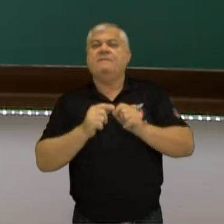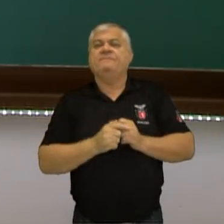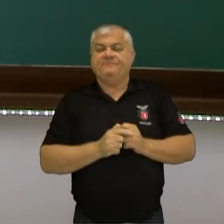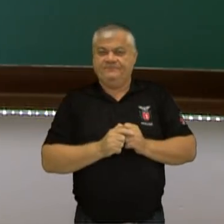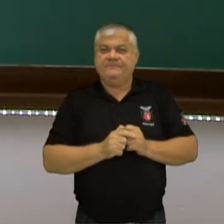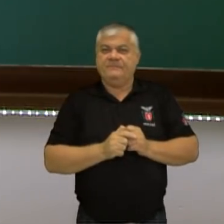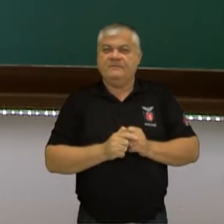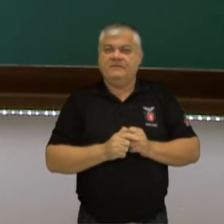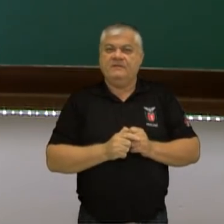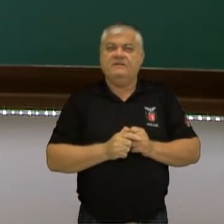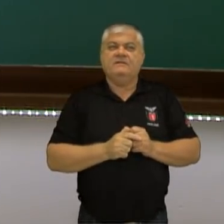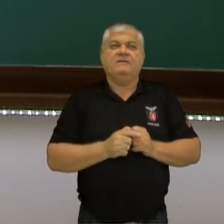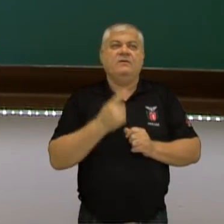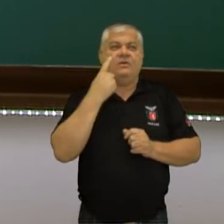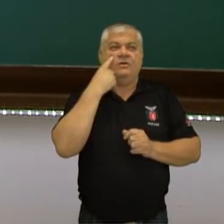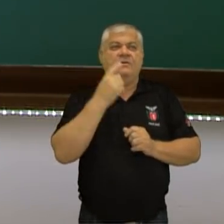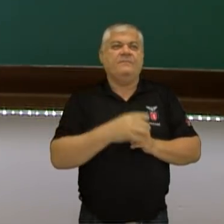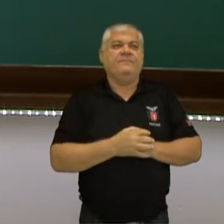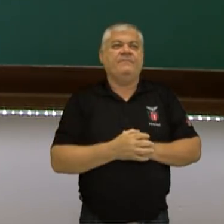por 14. Então, dá uma olhada.